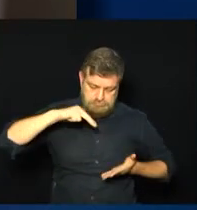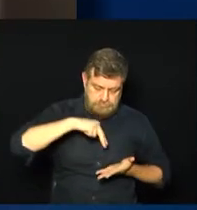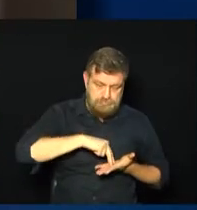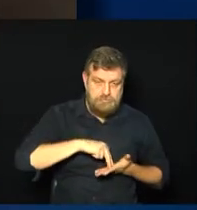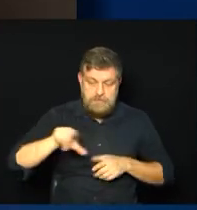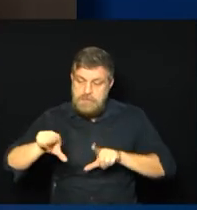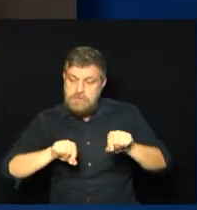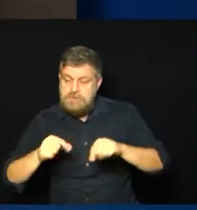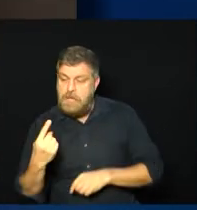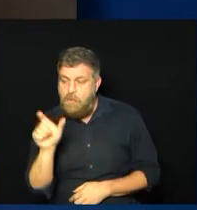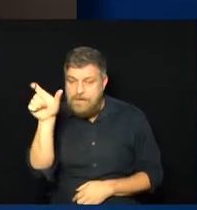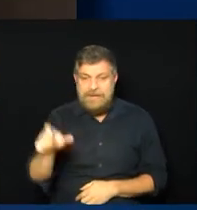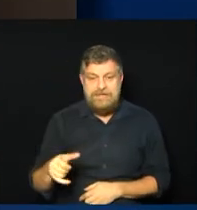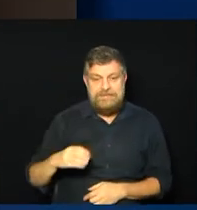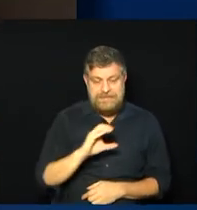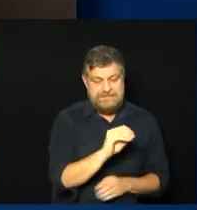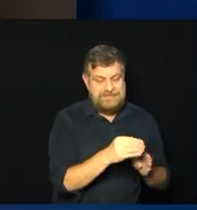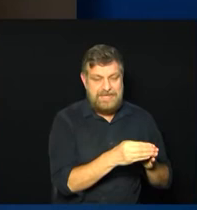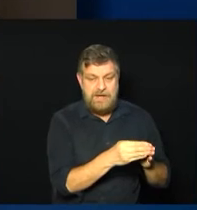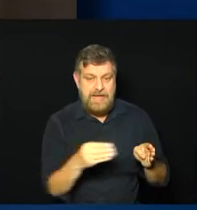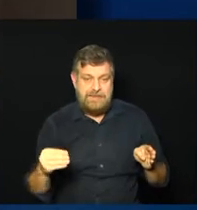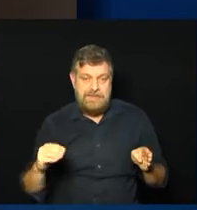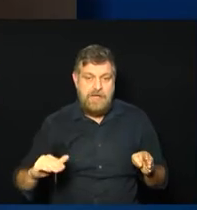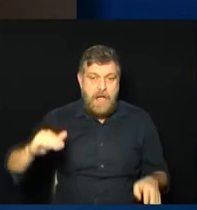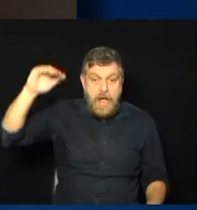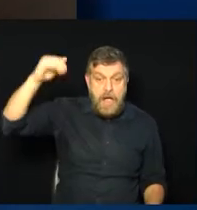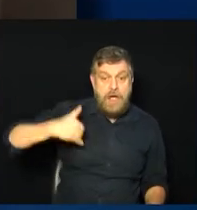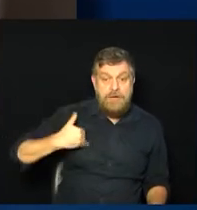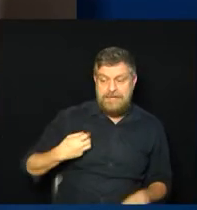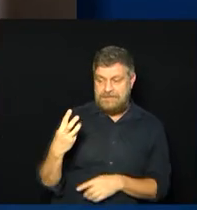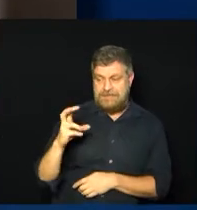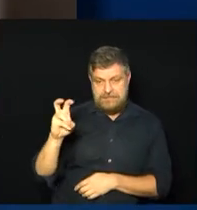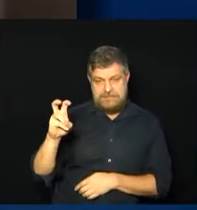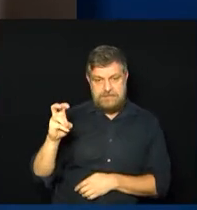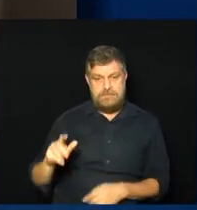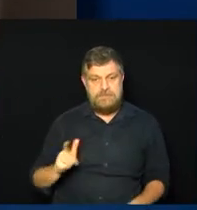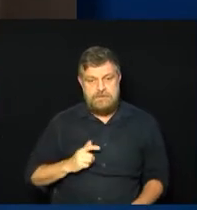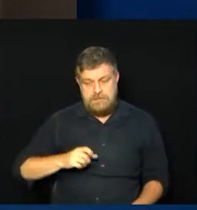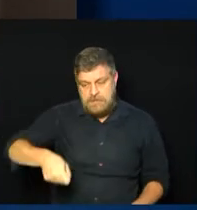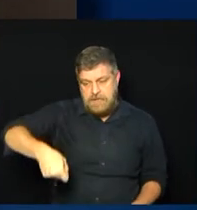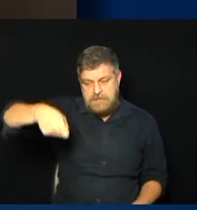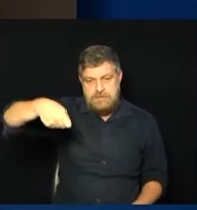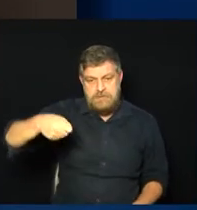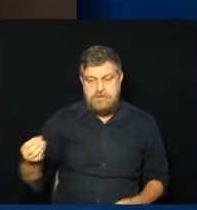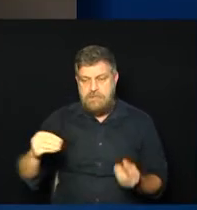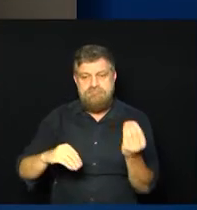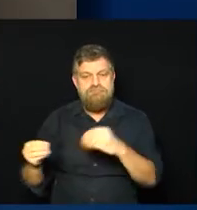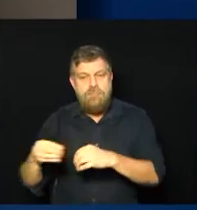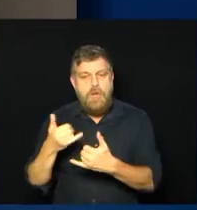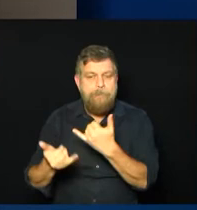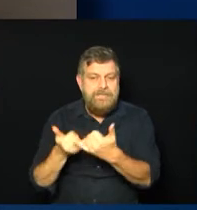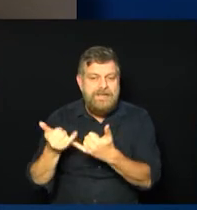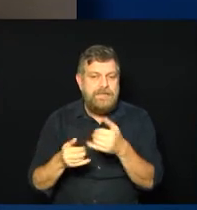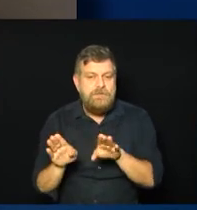escolher uma criança de 0 a 30 ou um adulto até 35 anos. E nessa sacola você poderá colocar brinquedos ou ainda